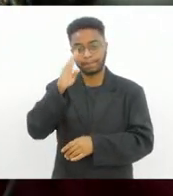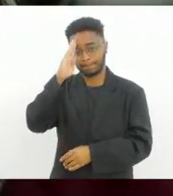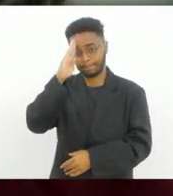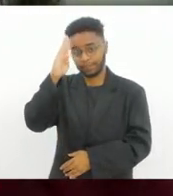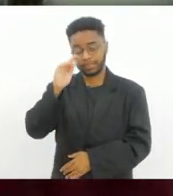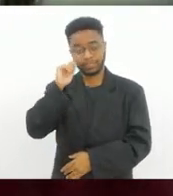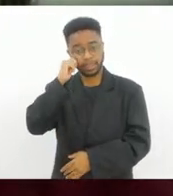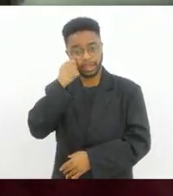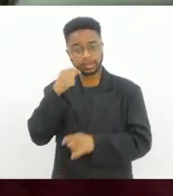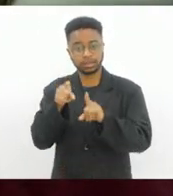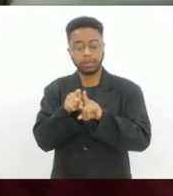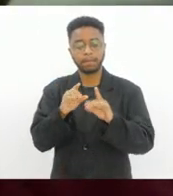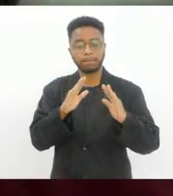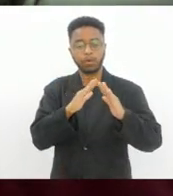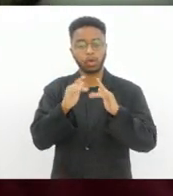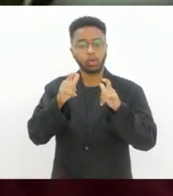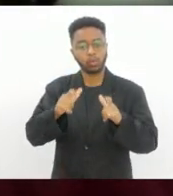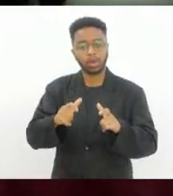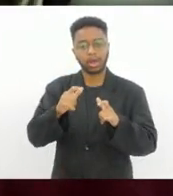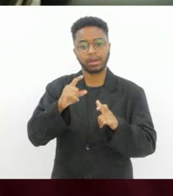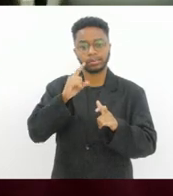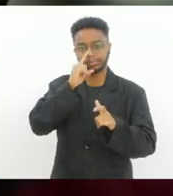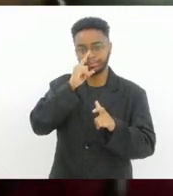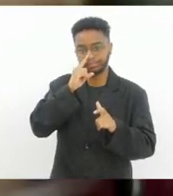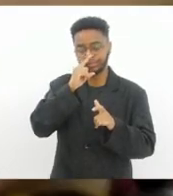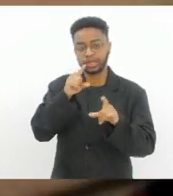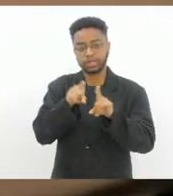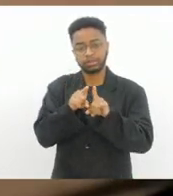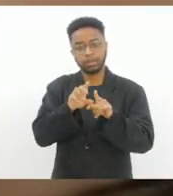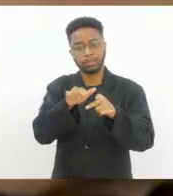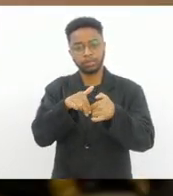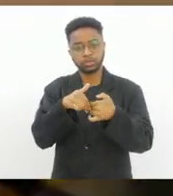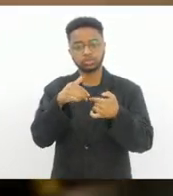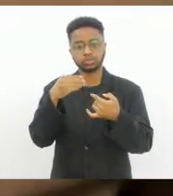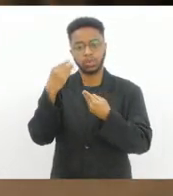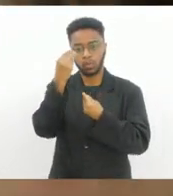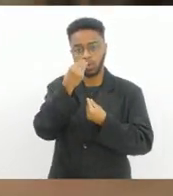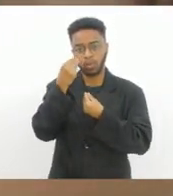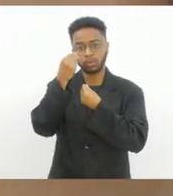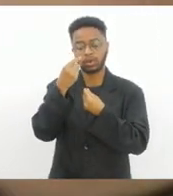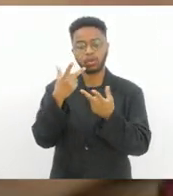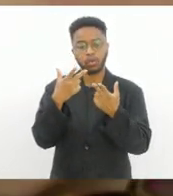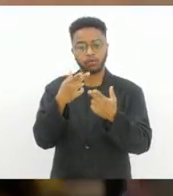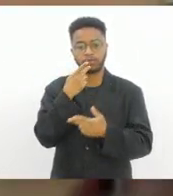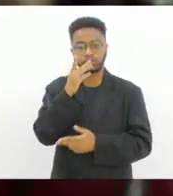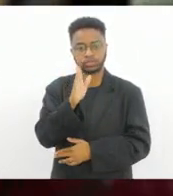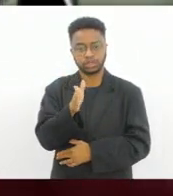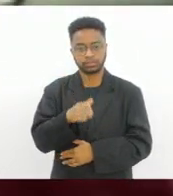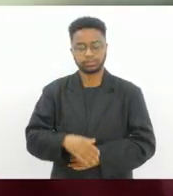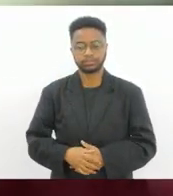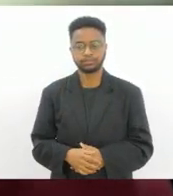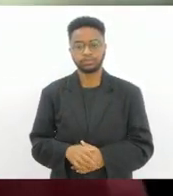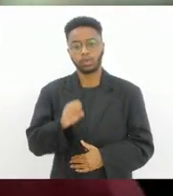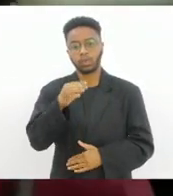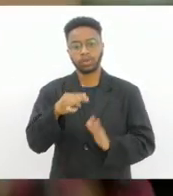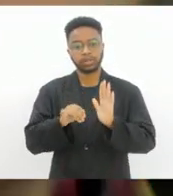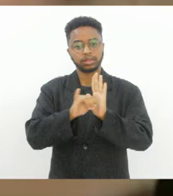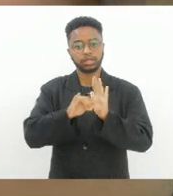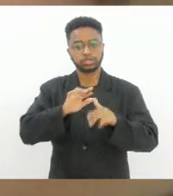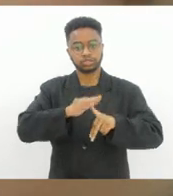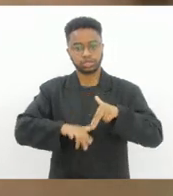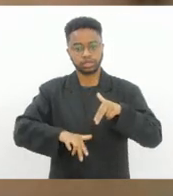territórios vulneráveis e mulheres por causa da sua orientação sexual, como já foi dito aqui, ou sua identidade de